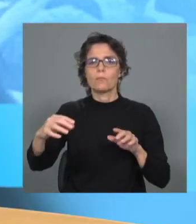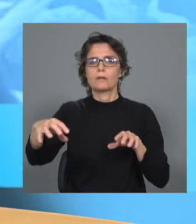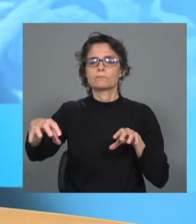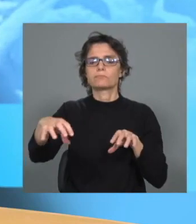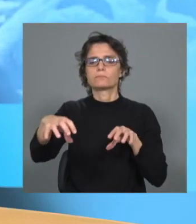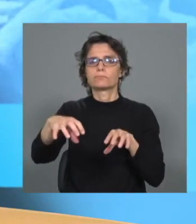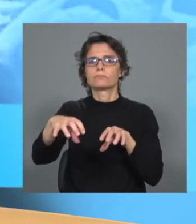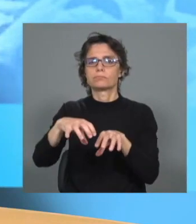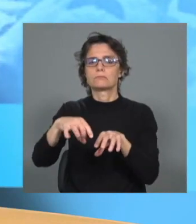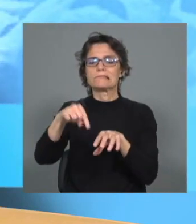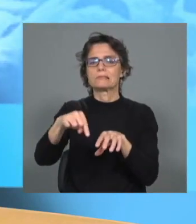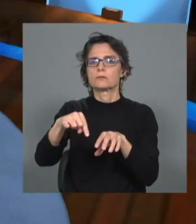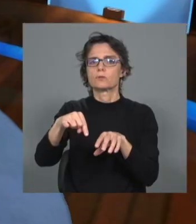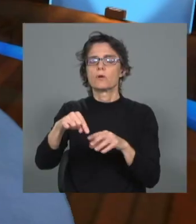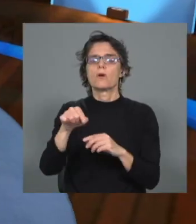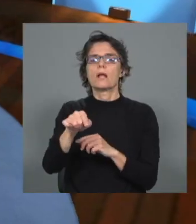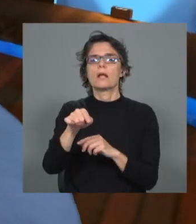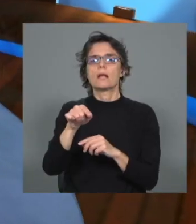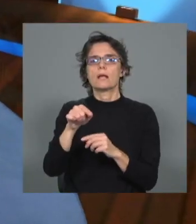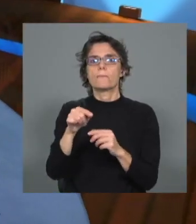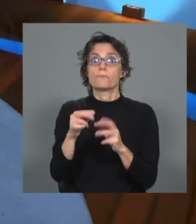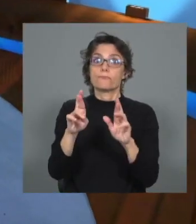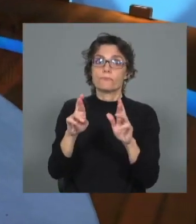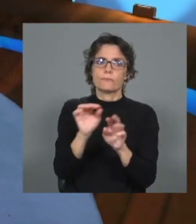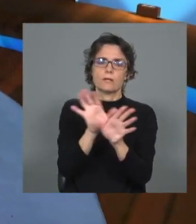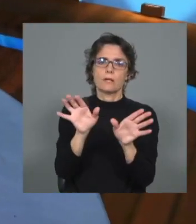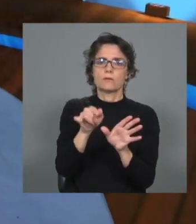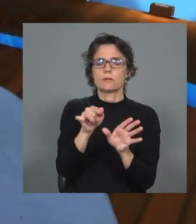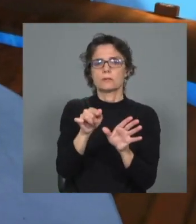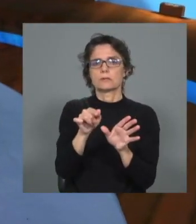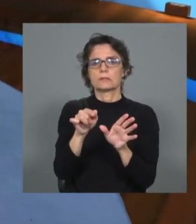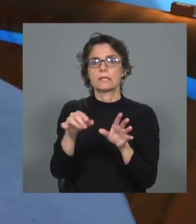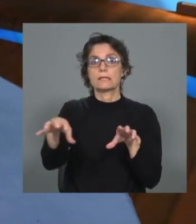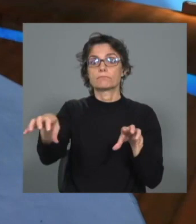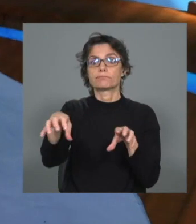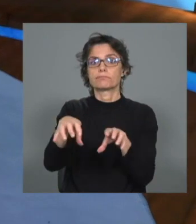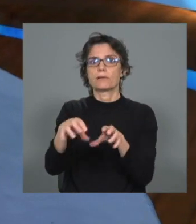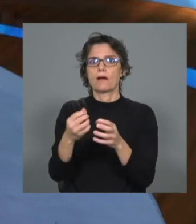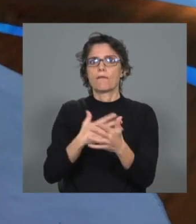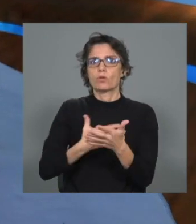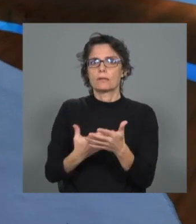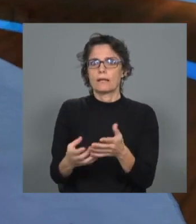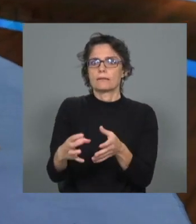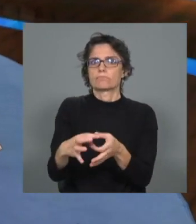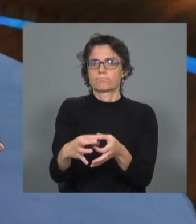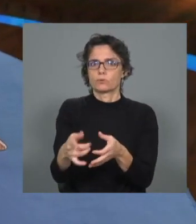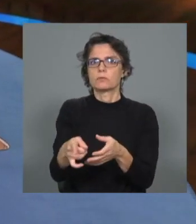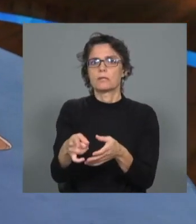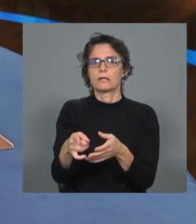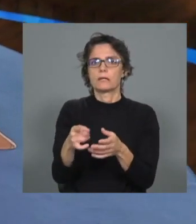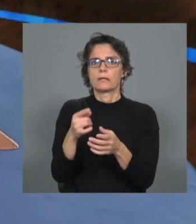que esta aproximação tenha consequências ou alargue o seu raio de influência, não é? E não